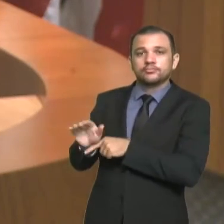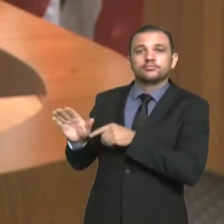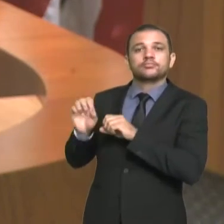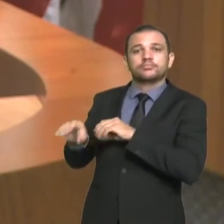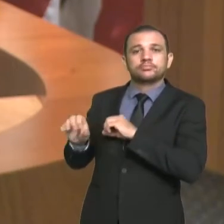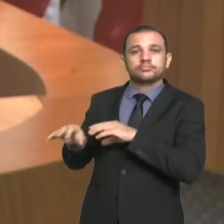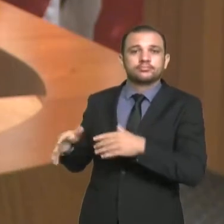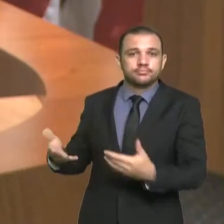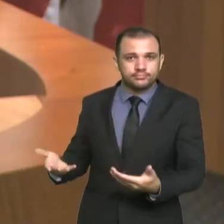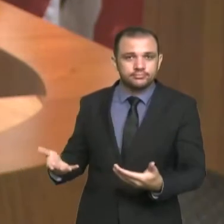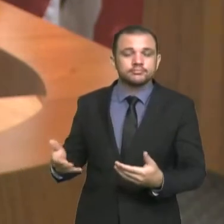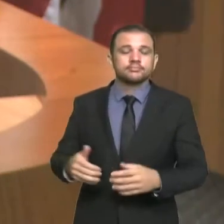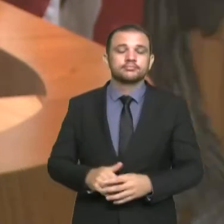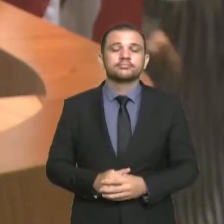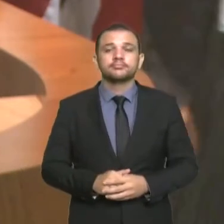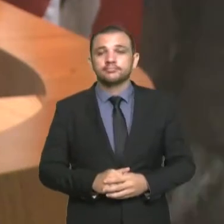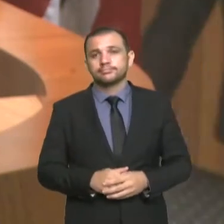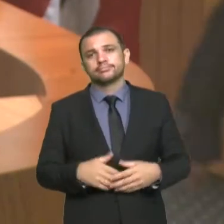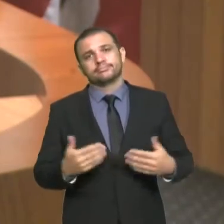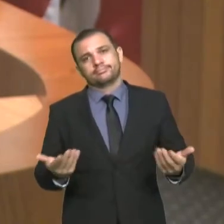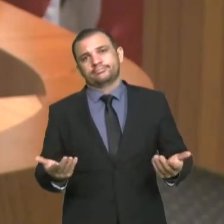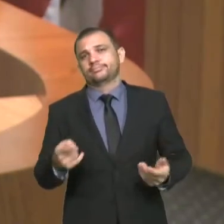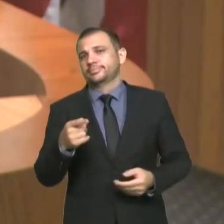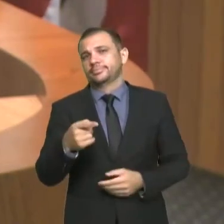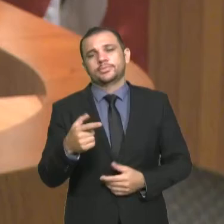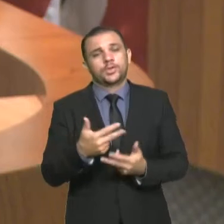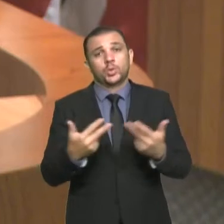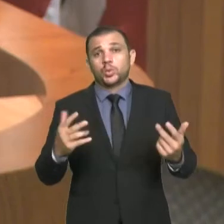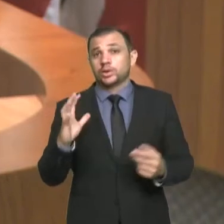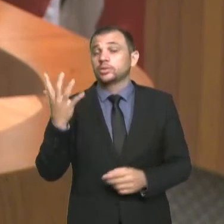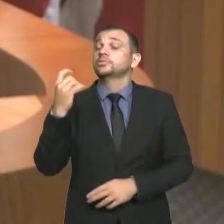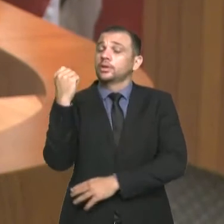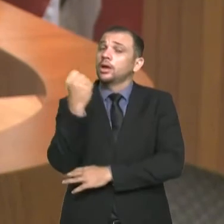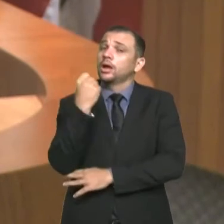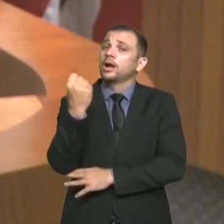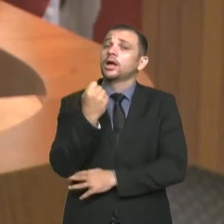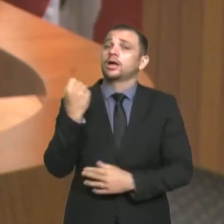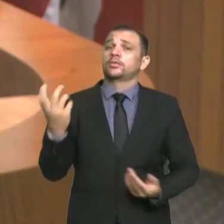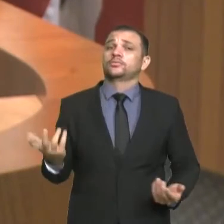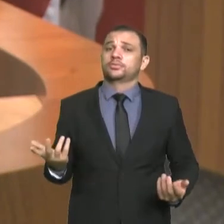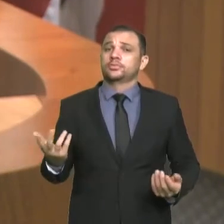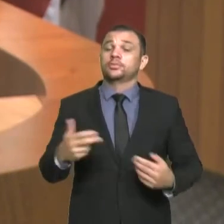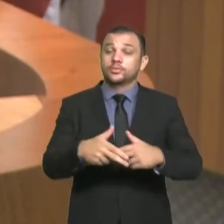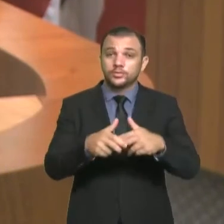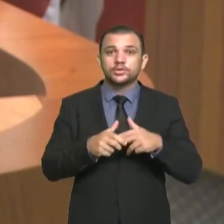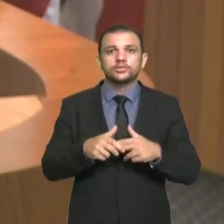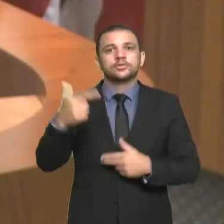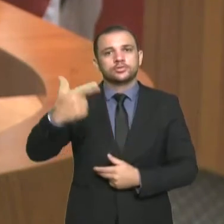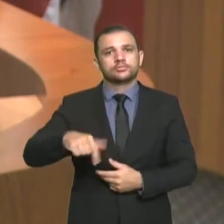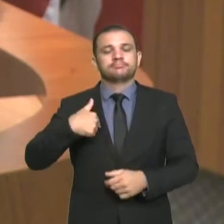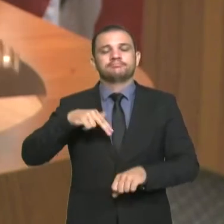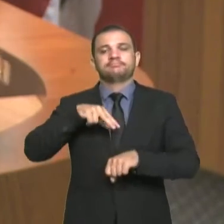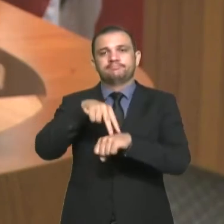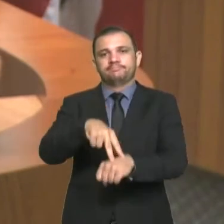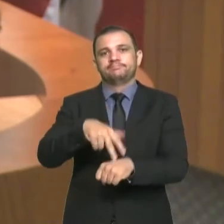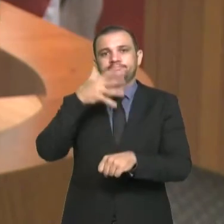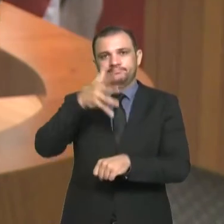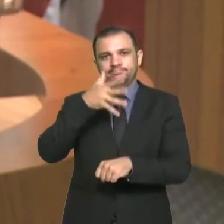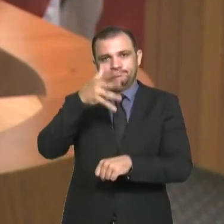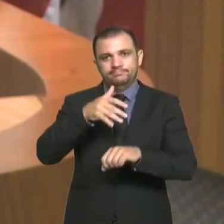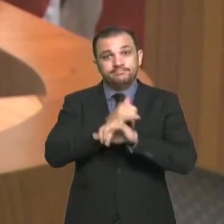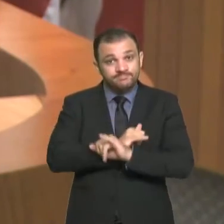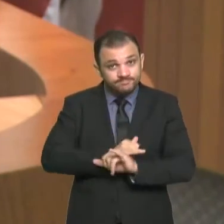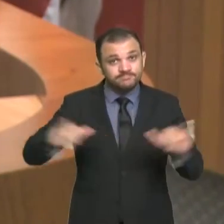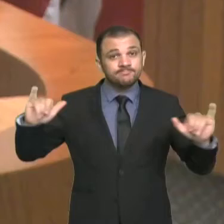senhores, essa situação é grave e é por isso que mais uma vez eu venho à tribuna para reivindicar e